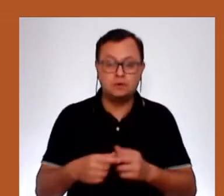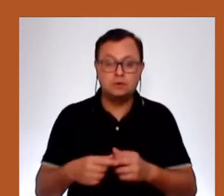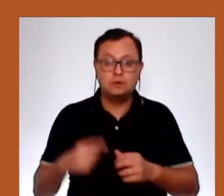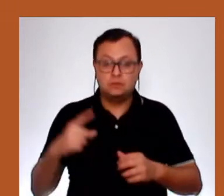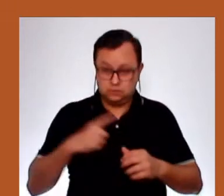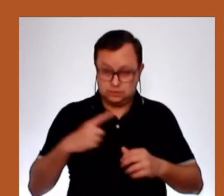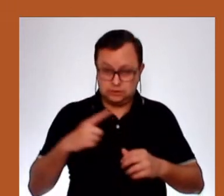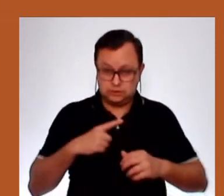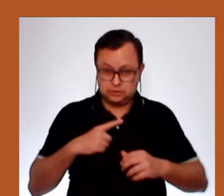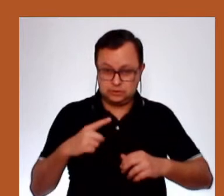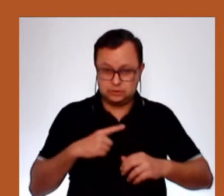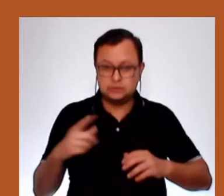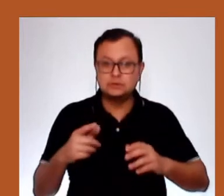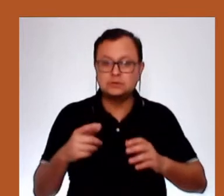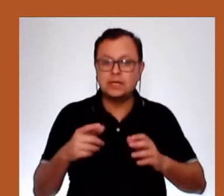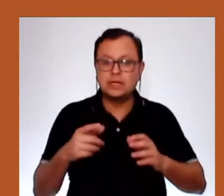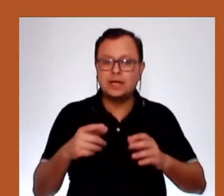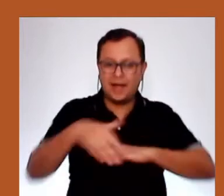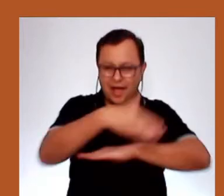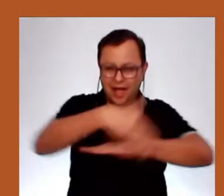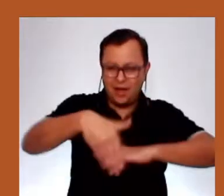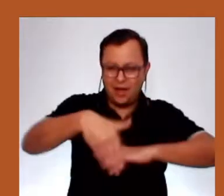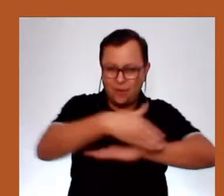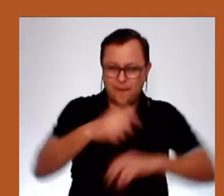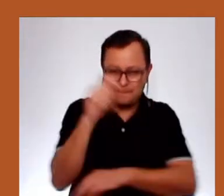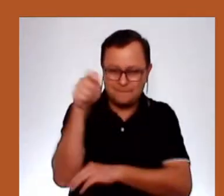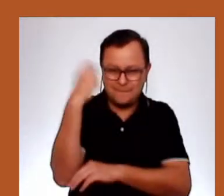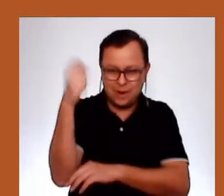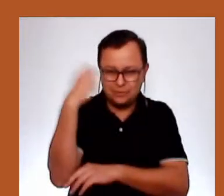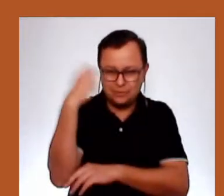no entorno da Avenida Paulista do que em todo o Centro-Oeste.